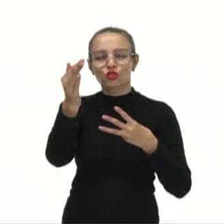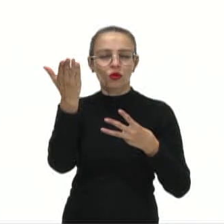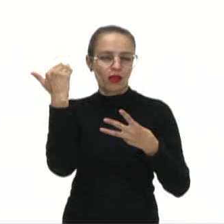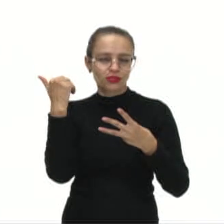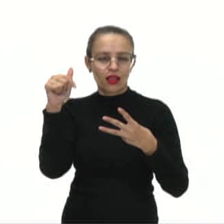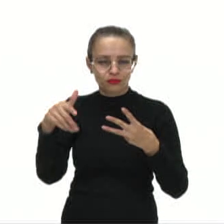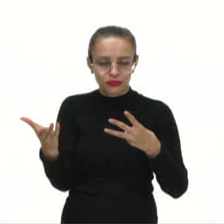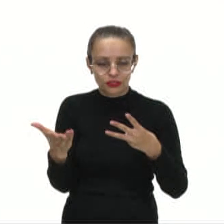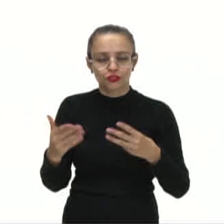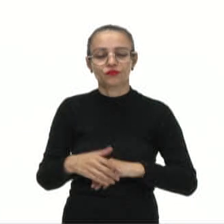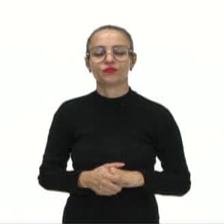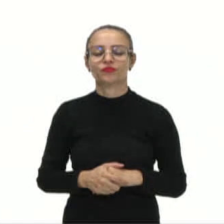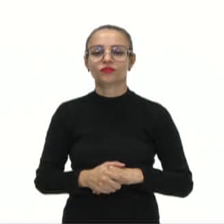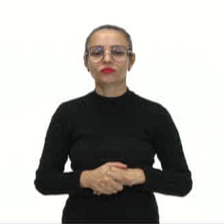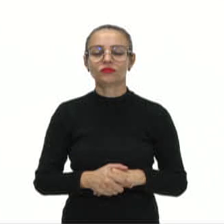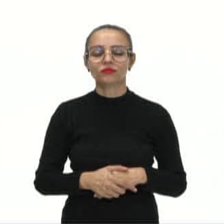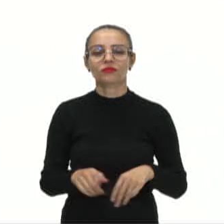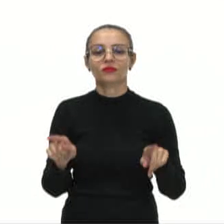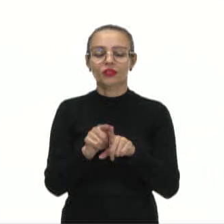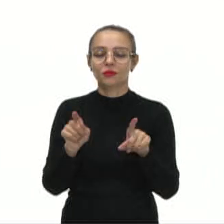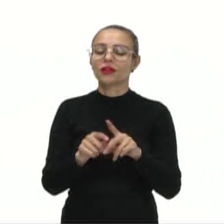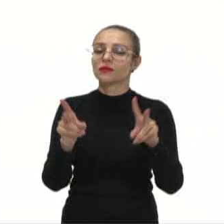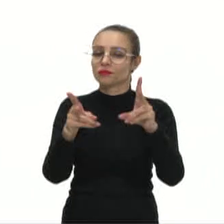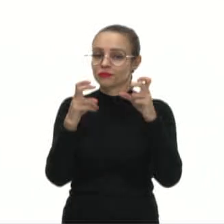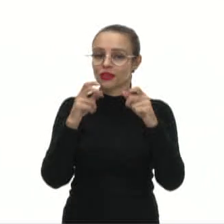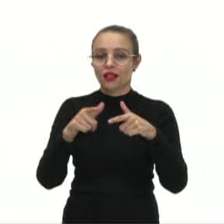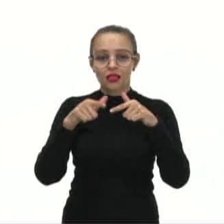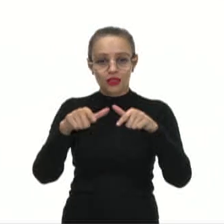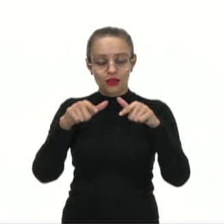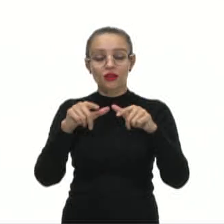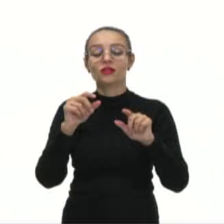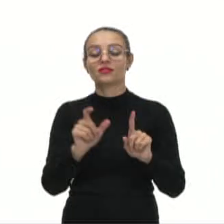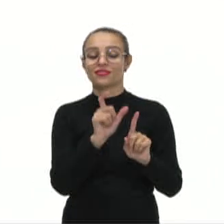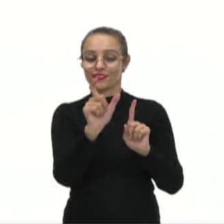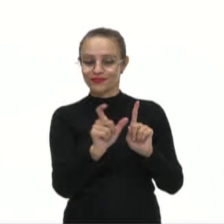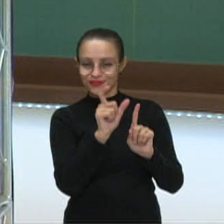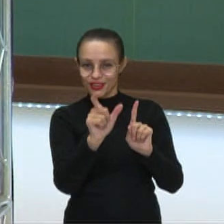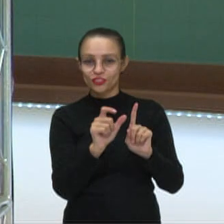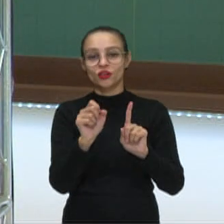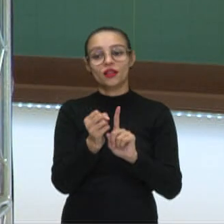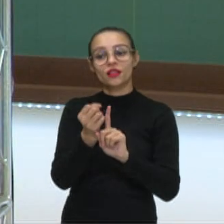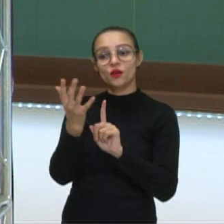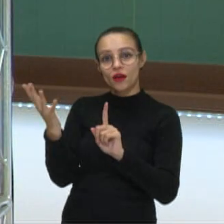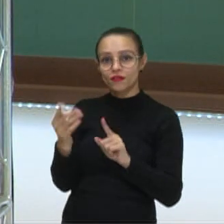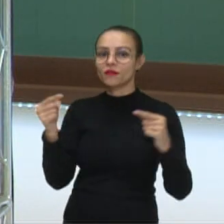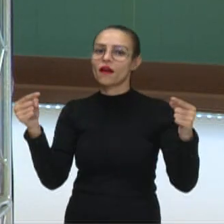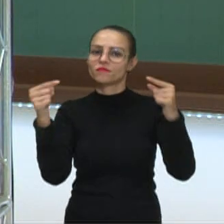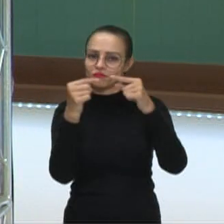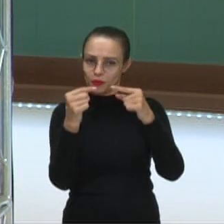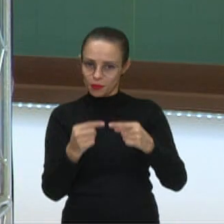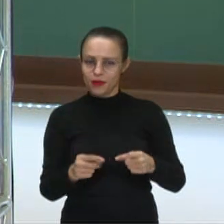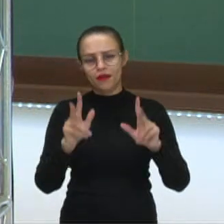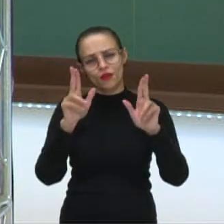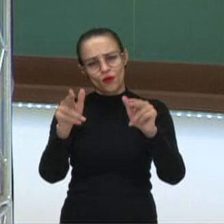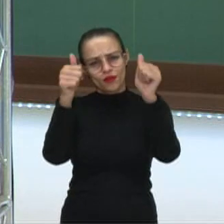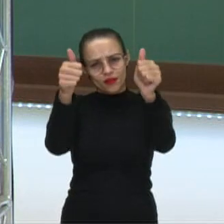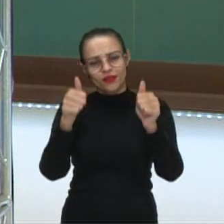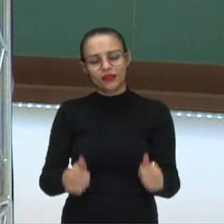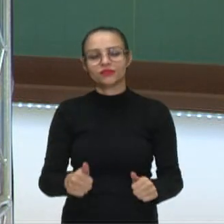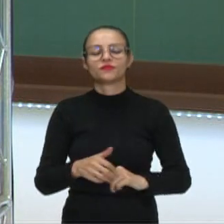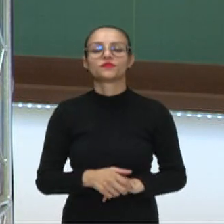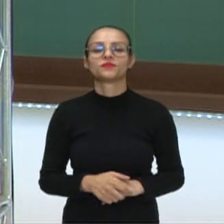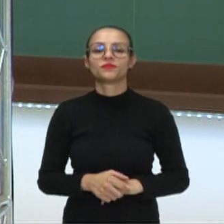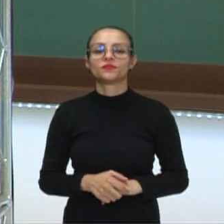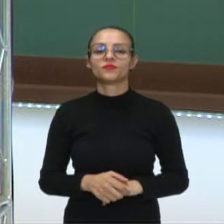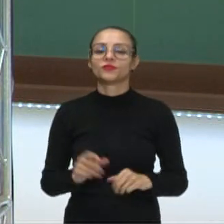refletindo sobre os usos. Reconhecemos que a linguagem não verbal só produzem sentidos juntas, como é o caso do cartaz.